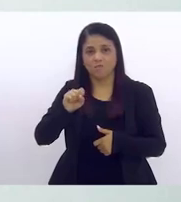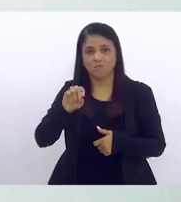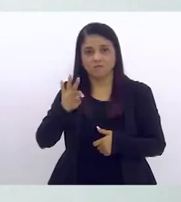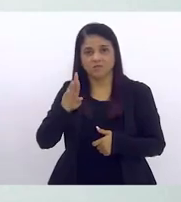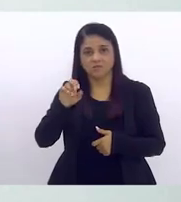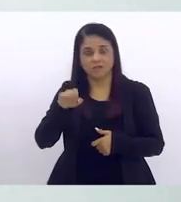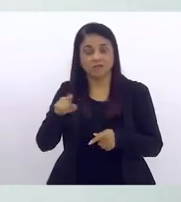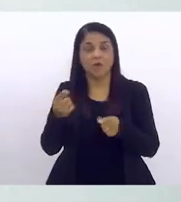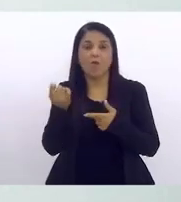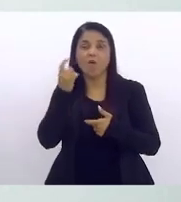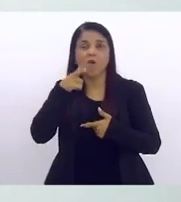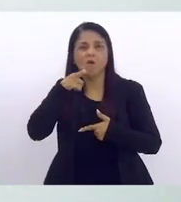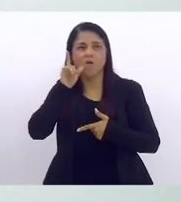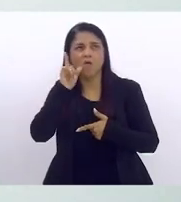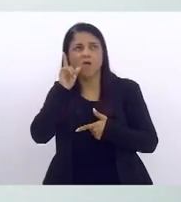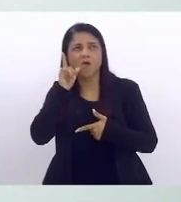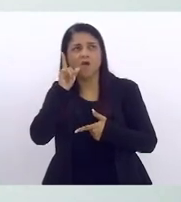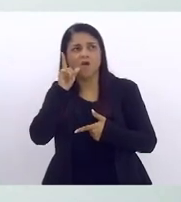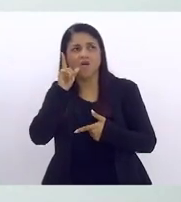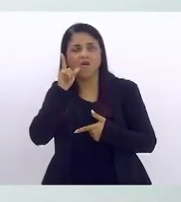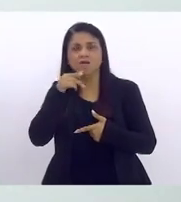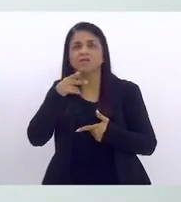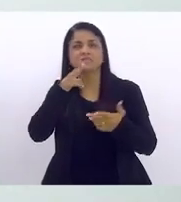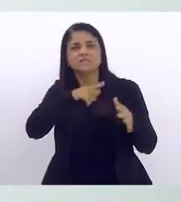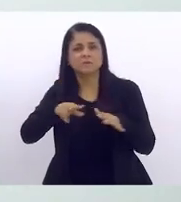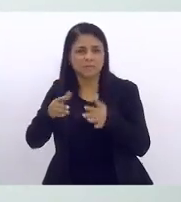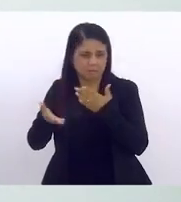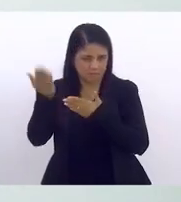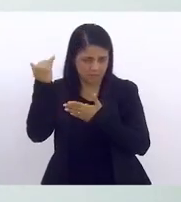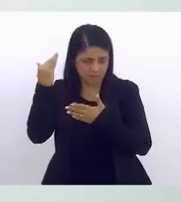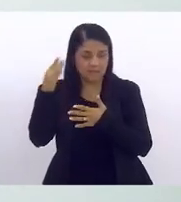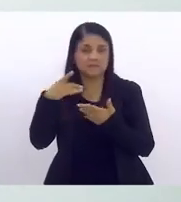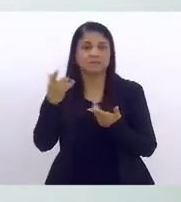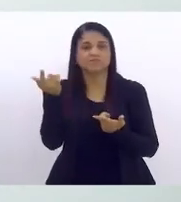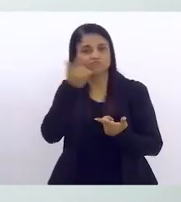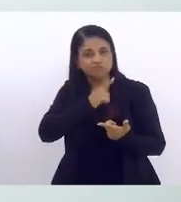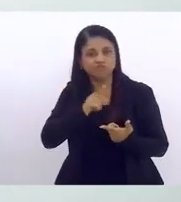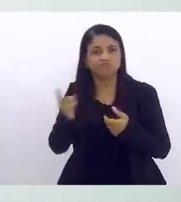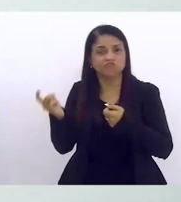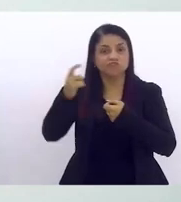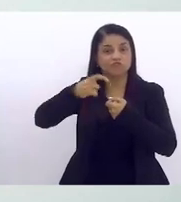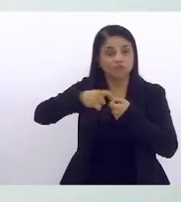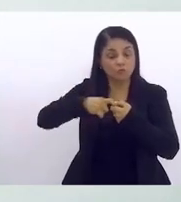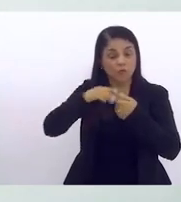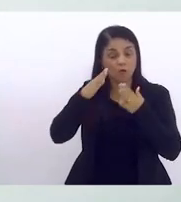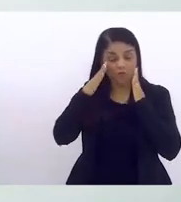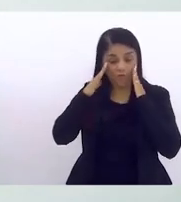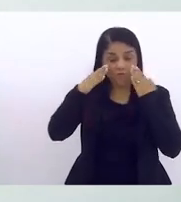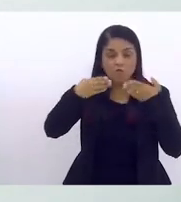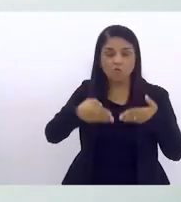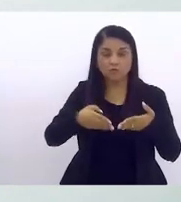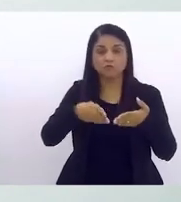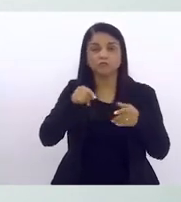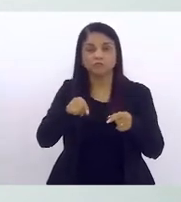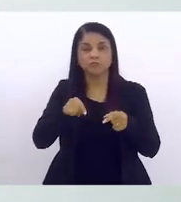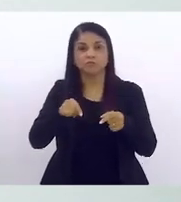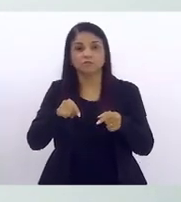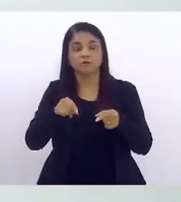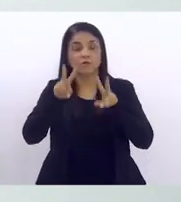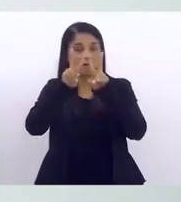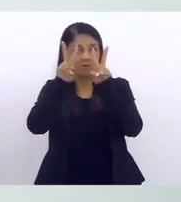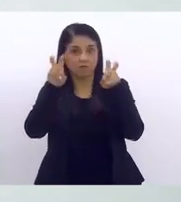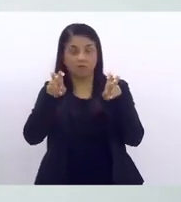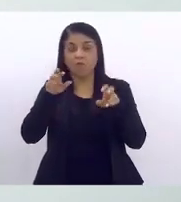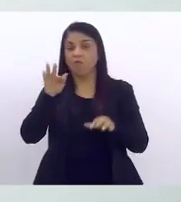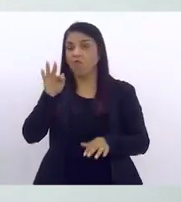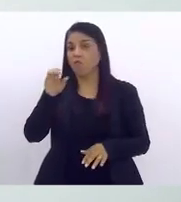Região Metropolitana 1. Foi semana retrasada. E o Fórum escolheu, da sua temática, é o